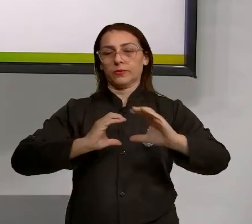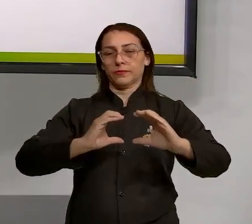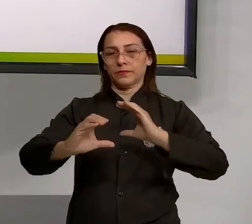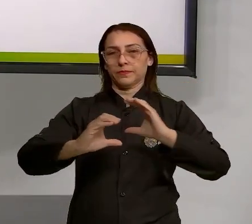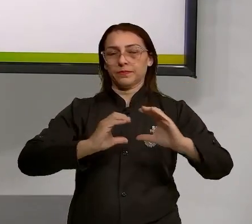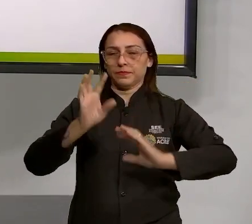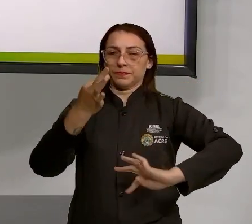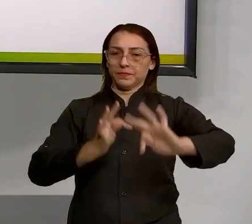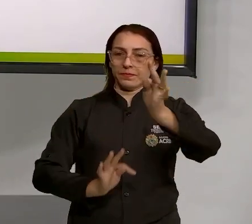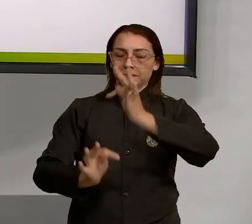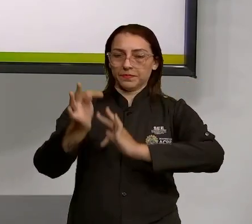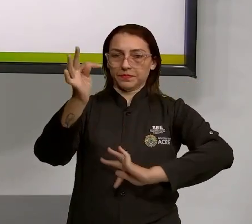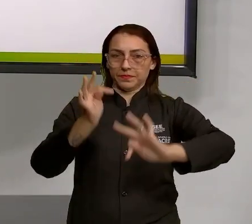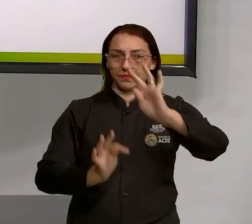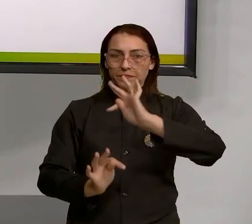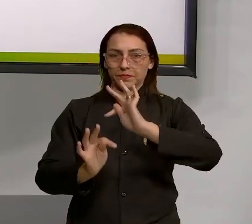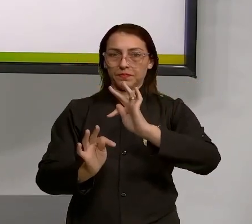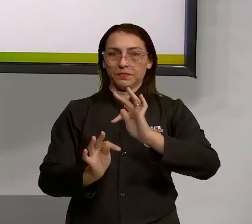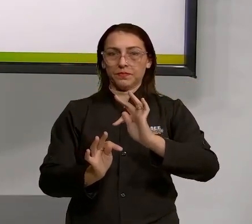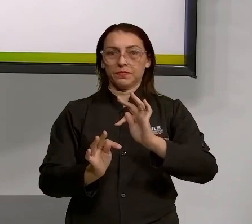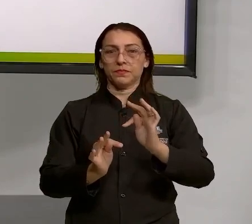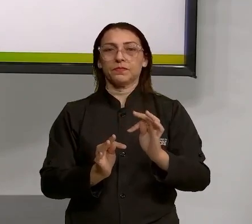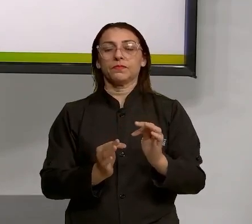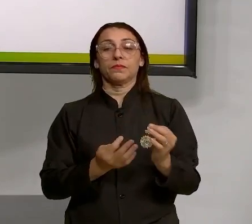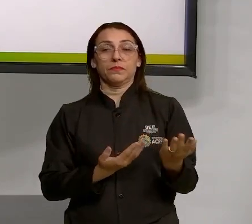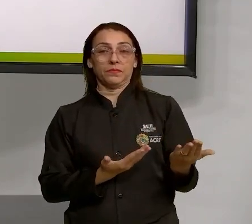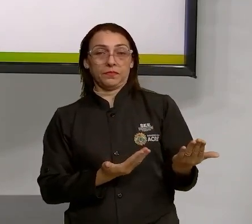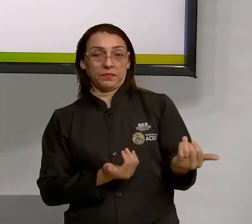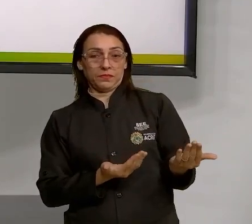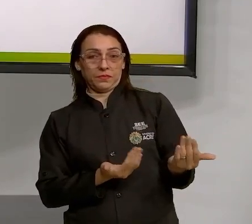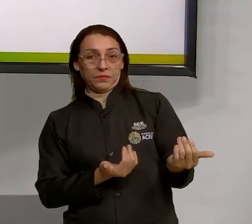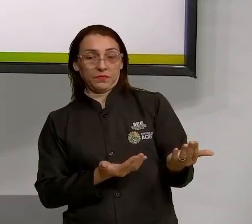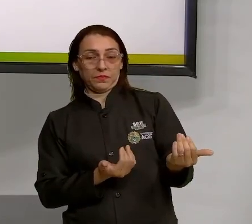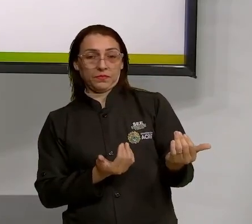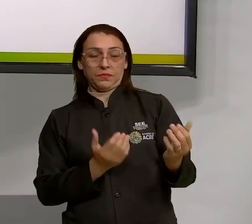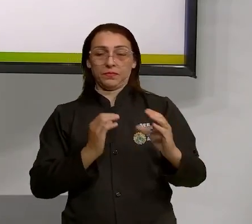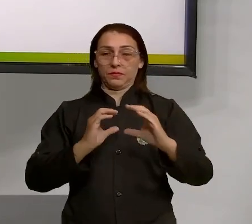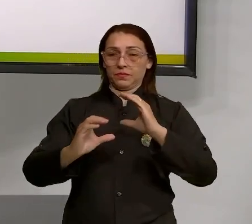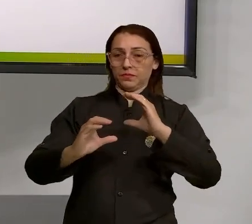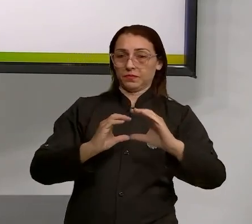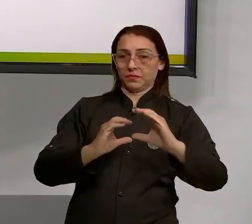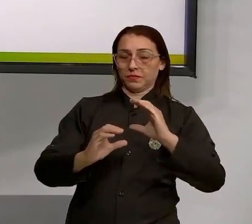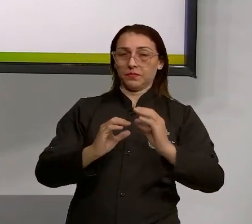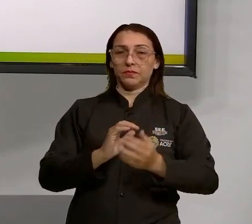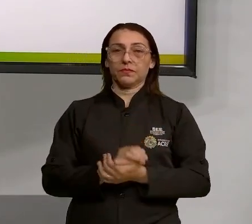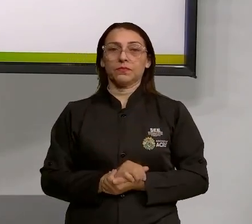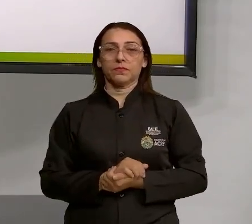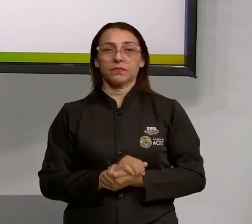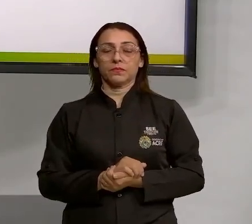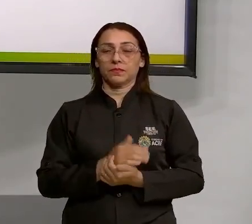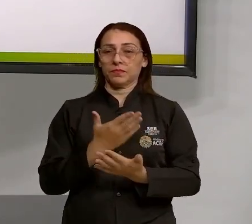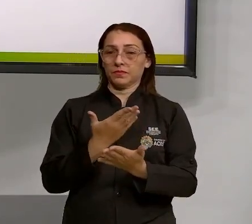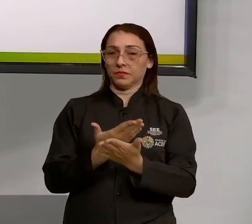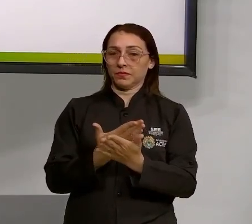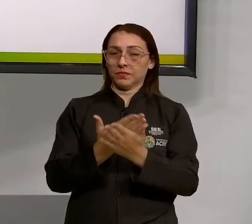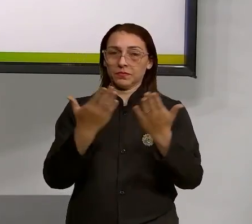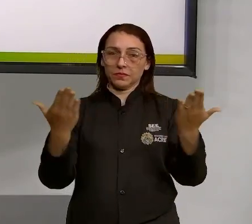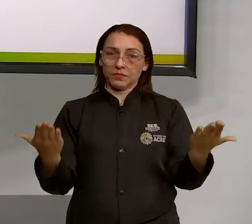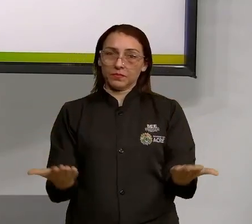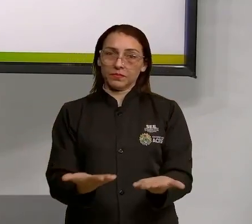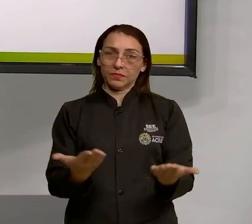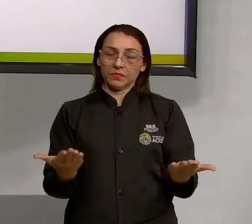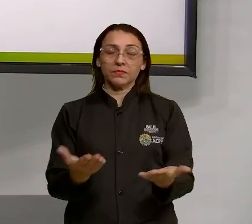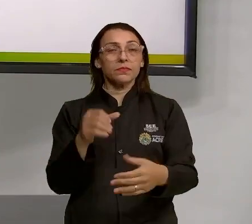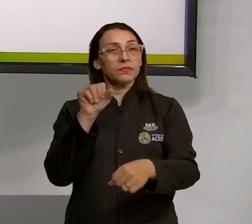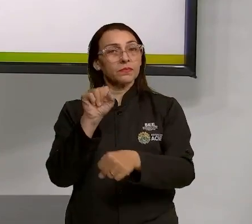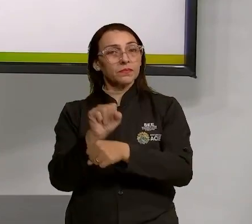e da tecnologia ao favorecer a comunicação. Então, essa foi a aula de hoje.